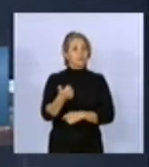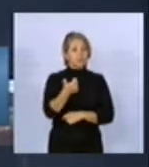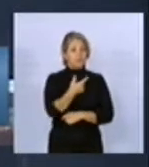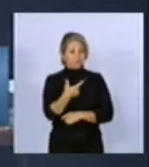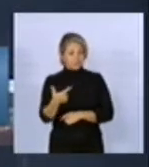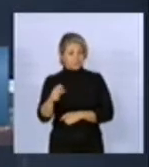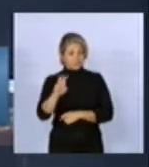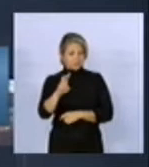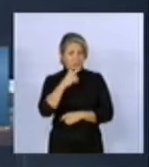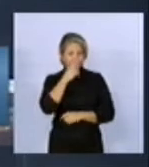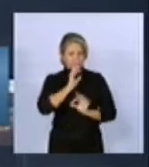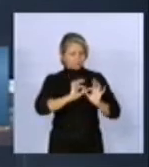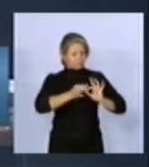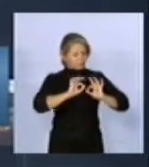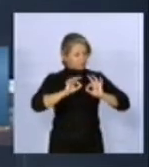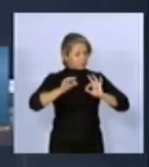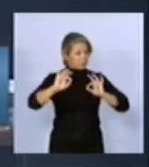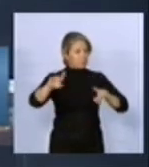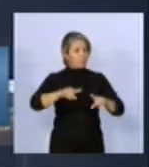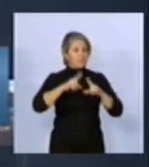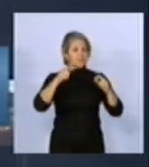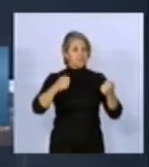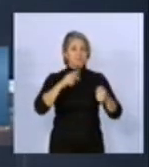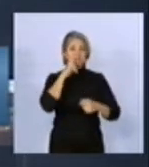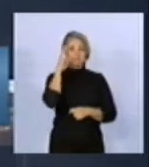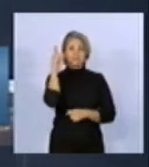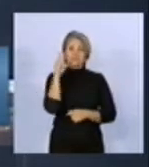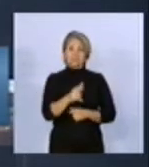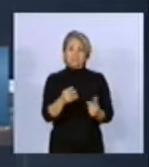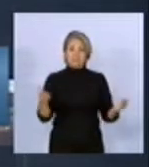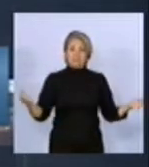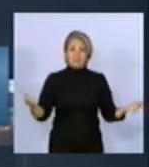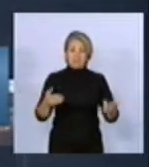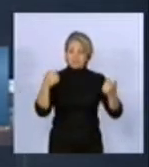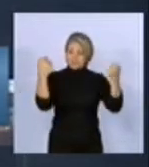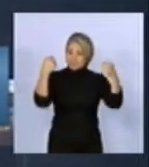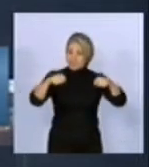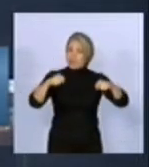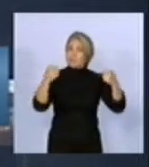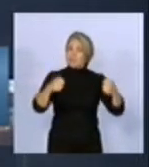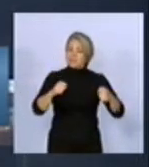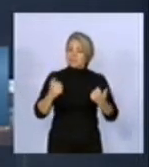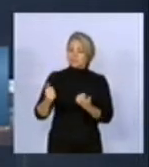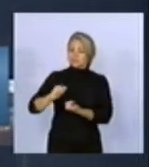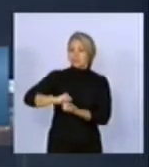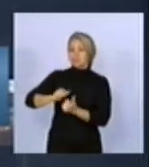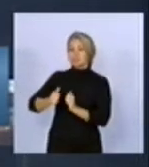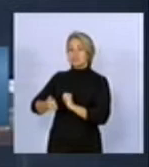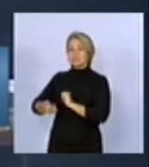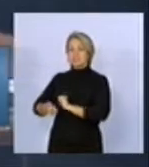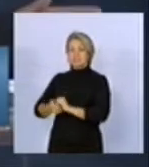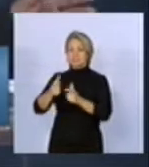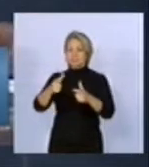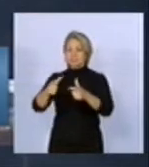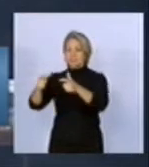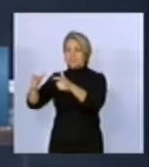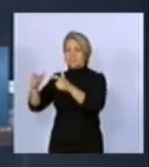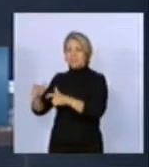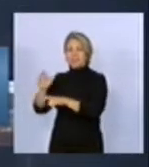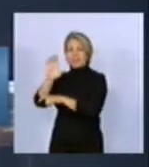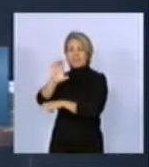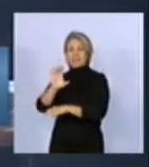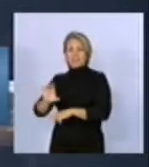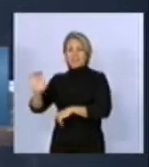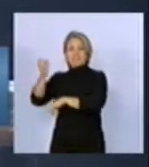parece longo mas nós temos que ver as necessidade e adequação em cada estado